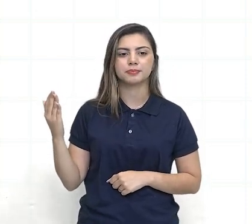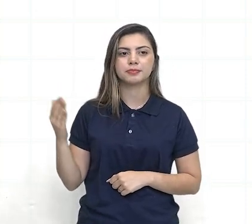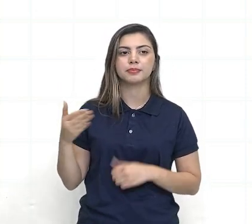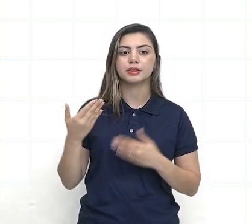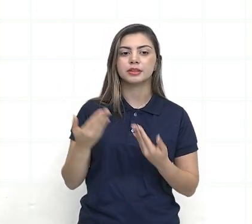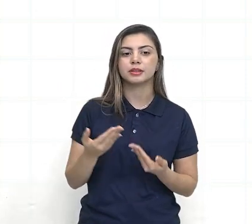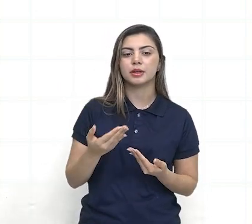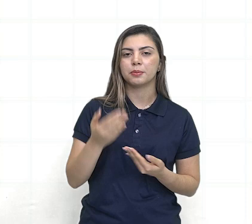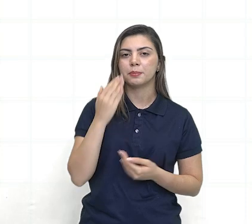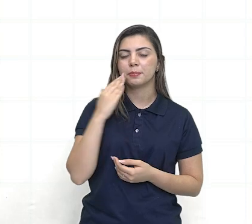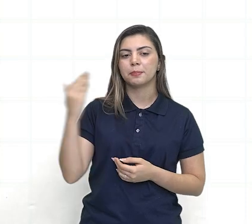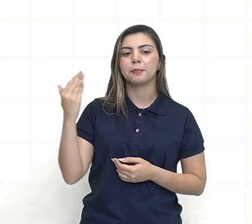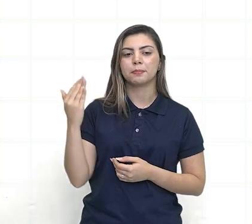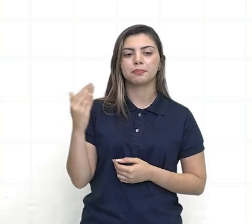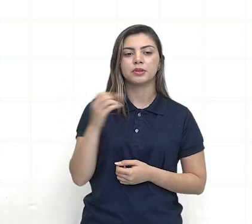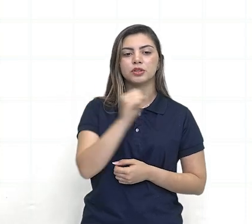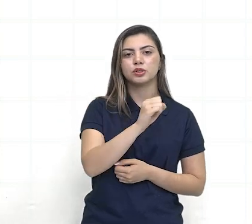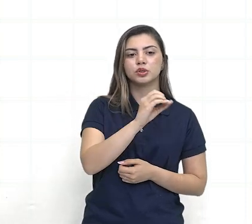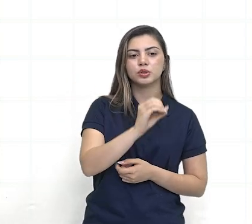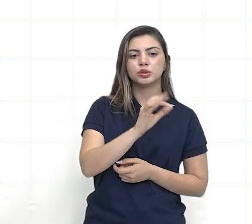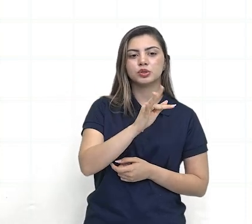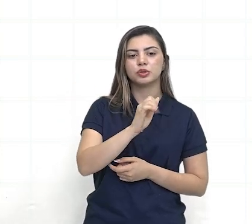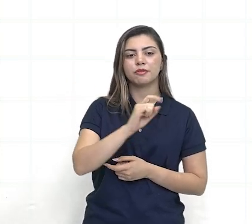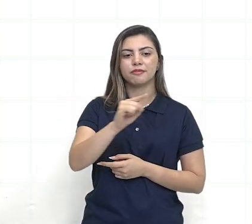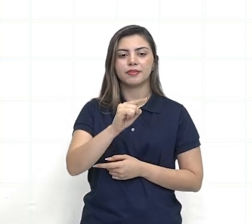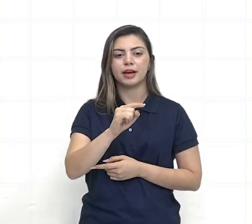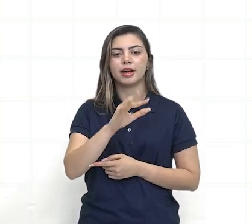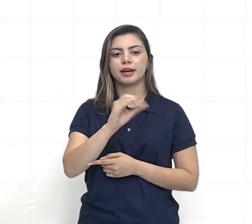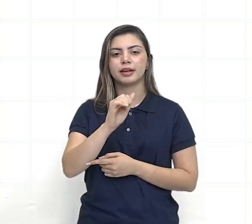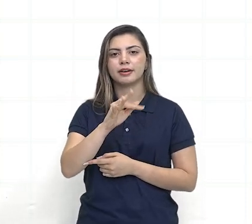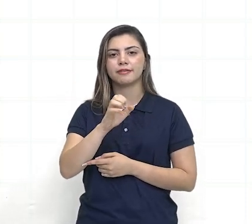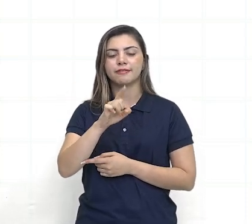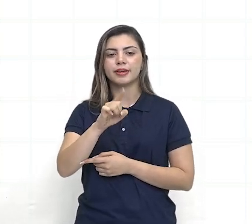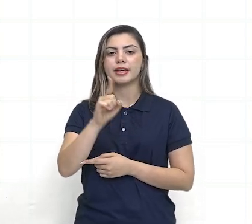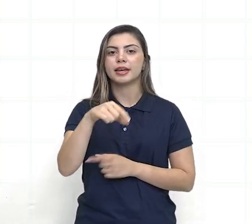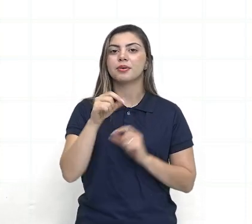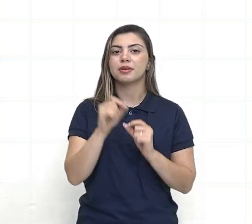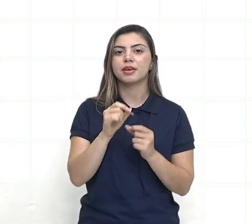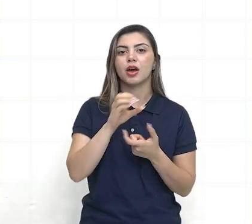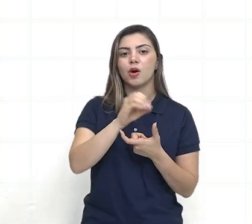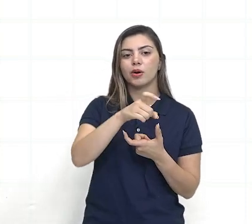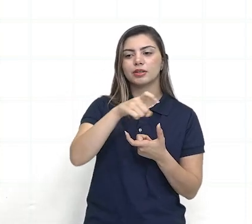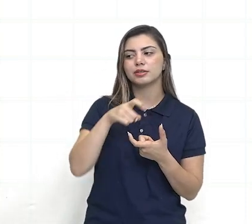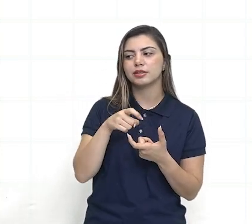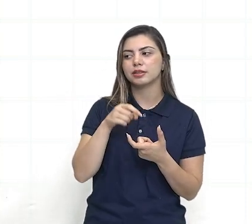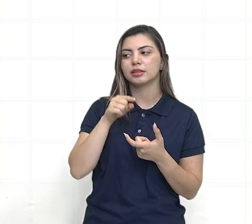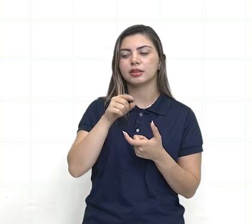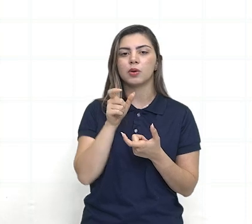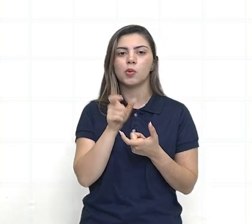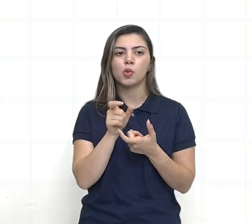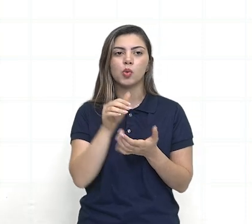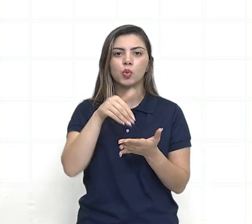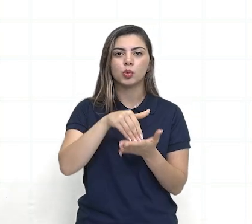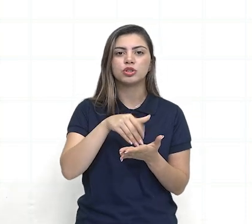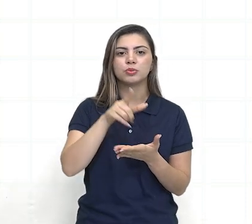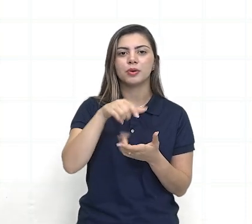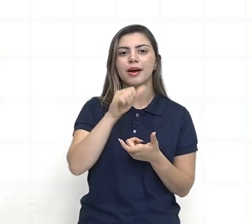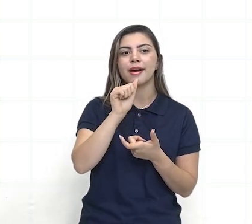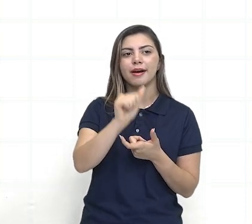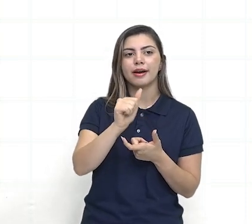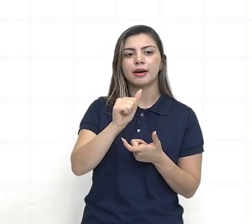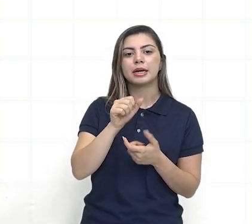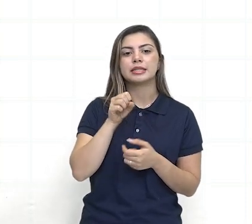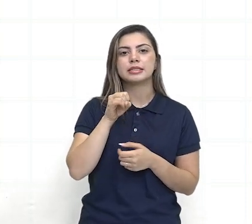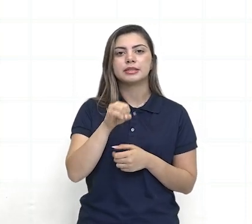sofá, café. Ah, professora, são oxítonas? São. Terminou em A. E se eu quiser colocar no